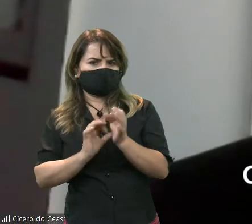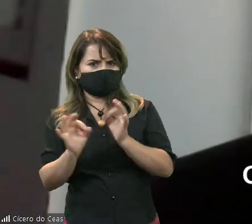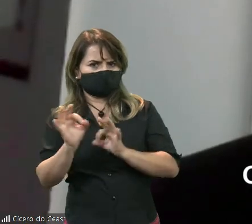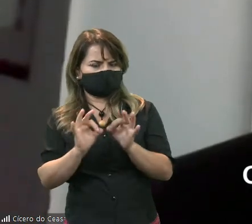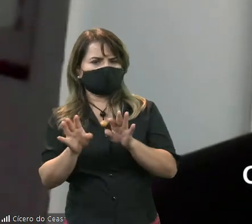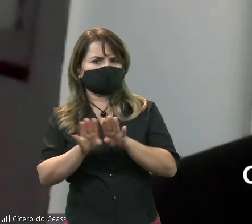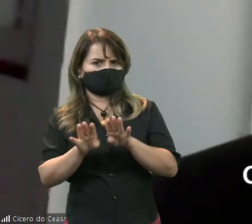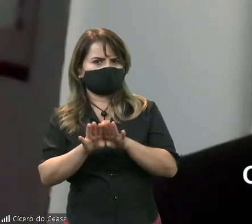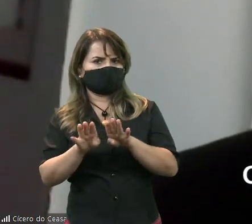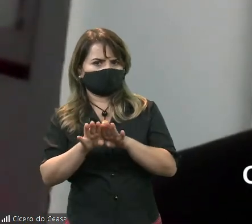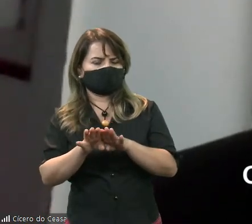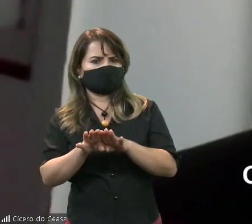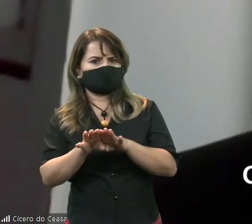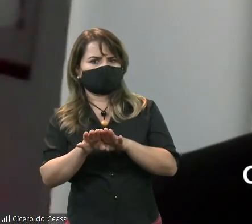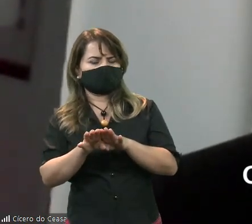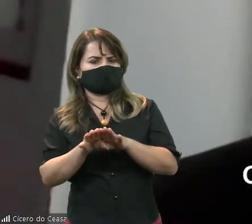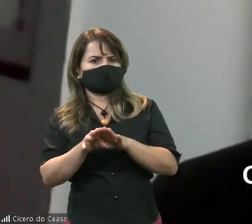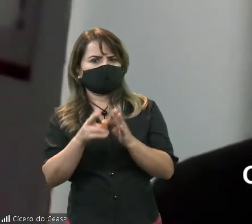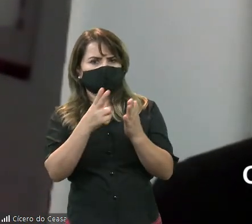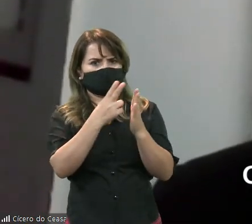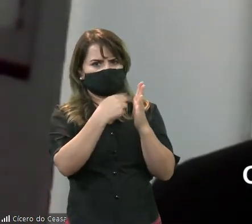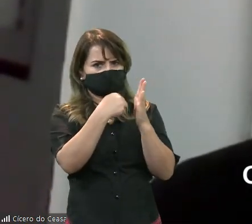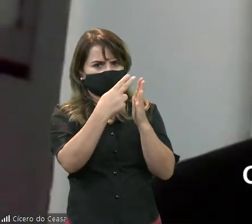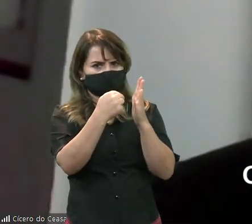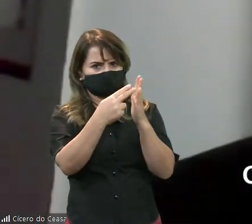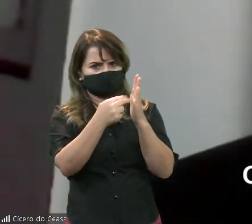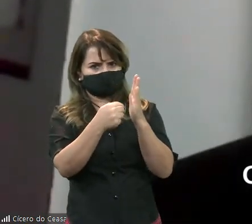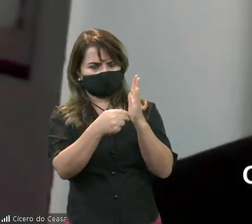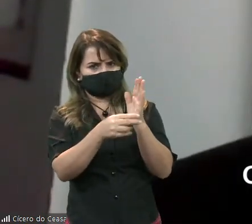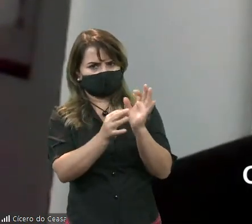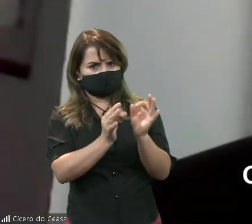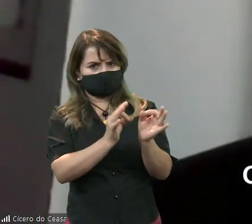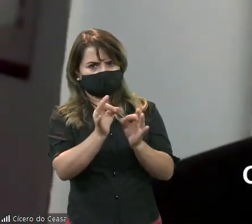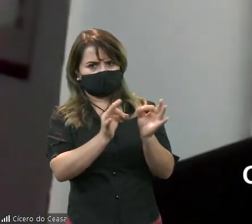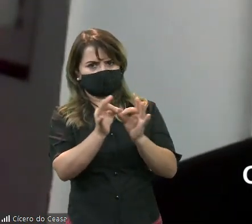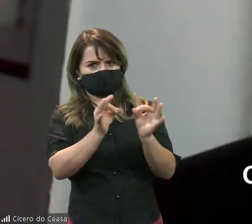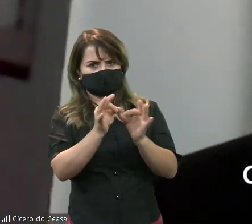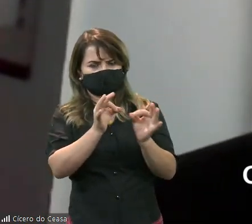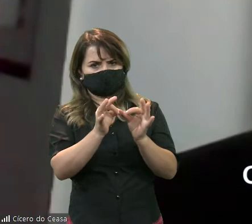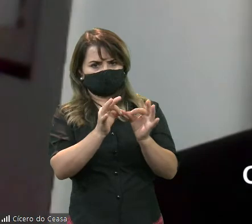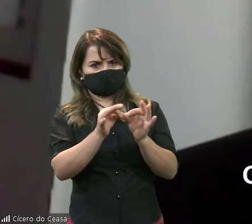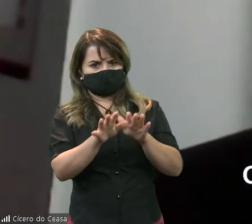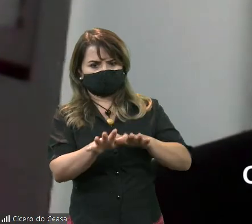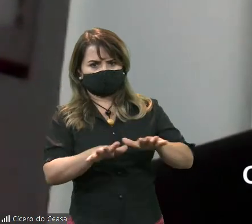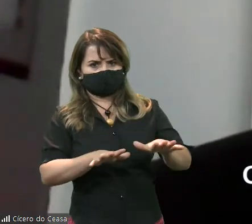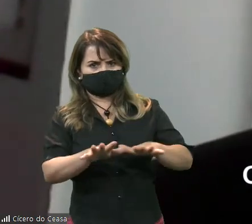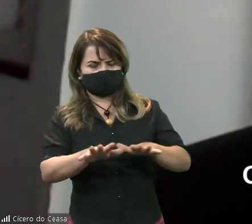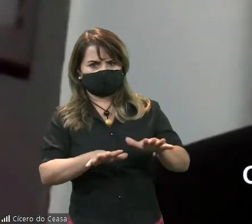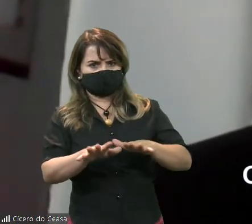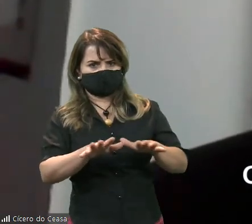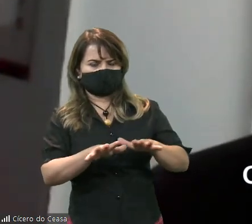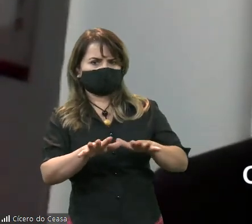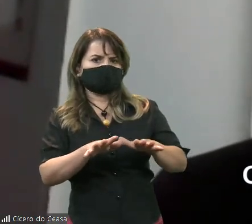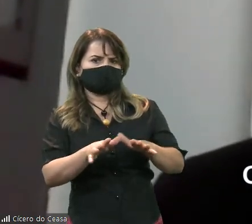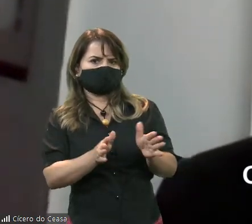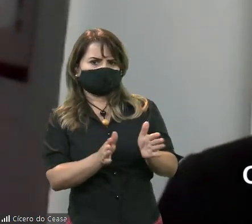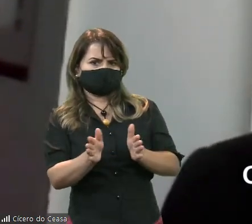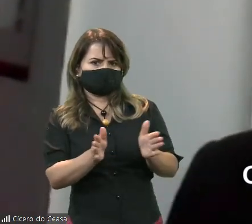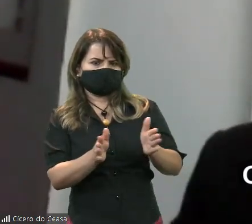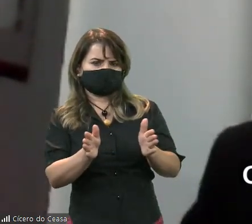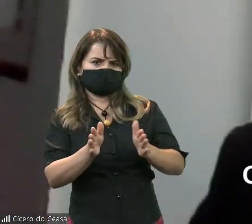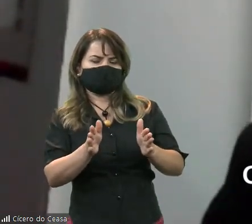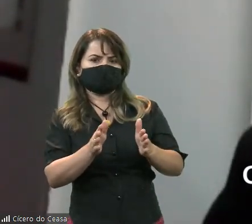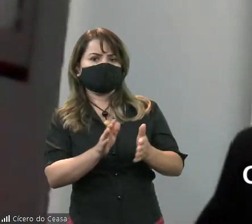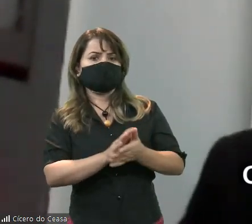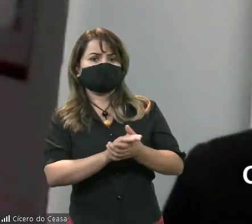planejamento desenhou o tão plano de mobilidade urbana da nossa cidade, e